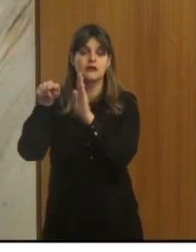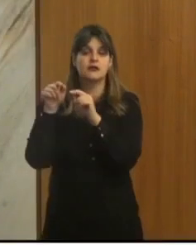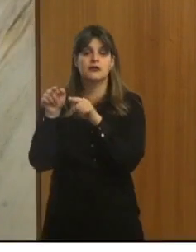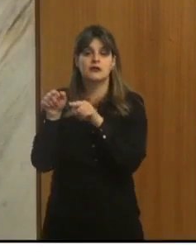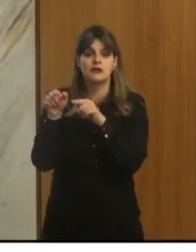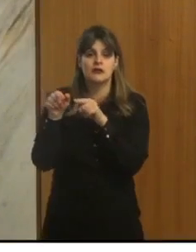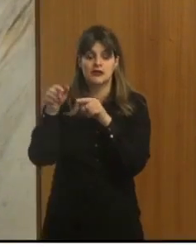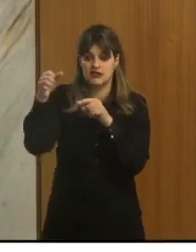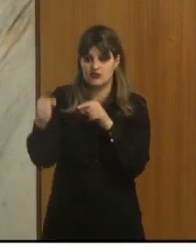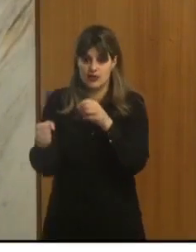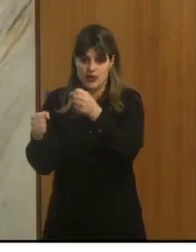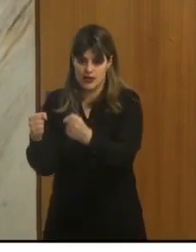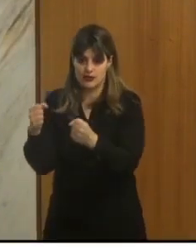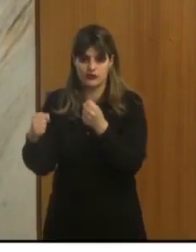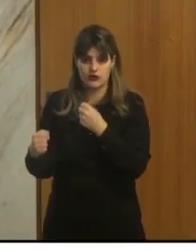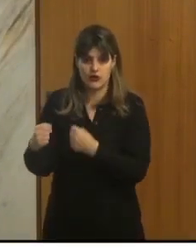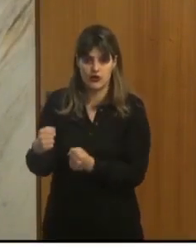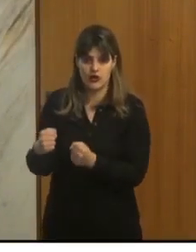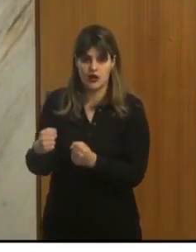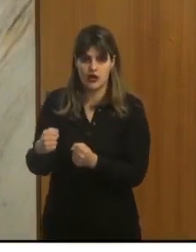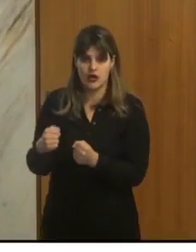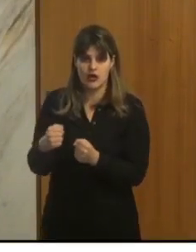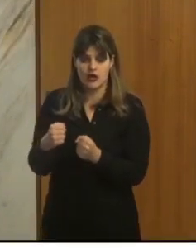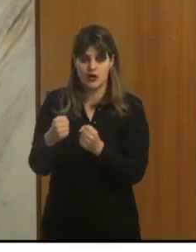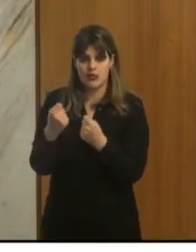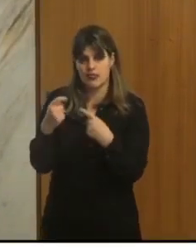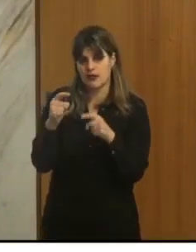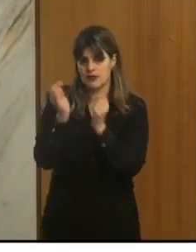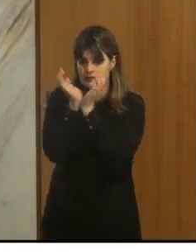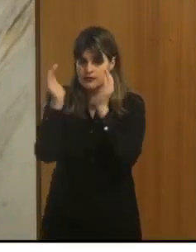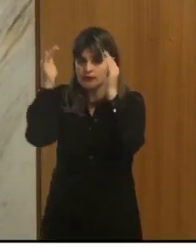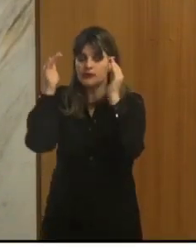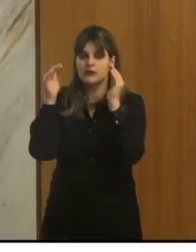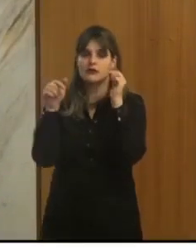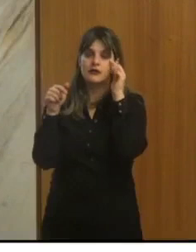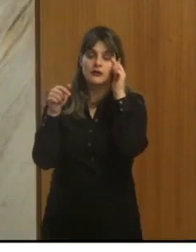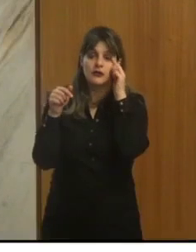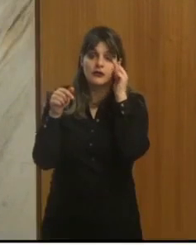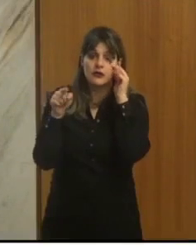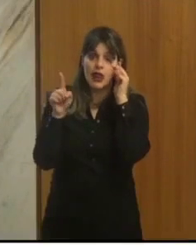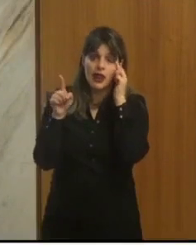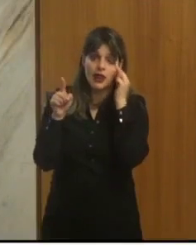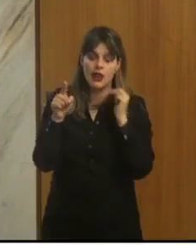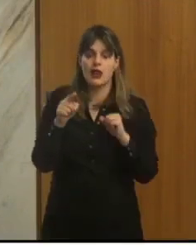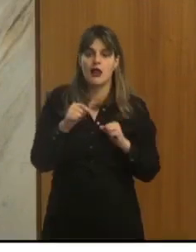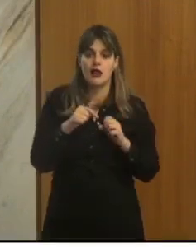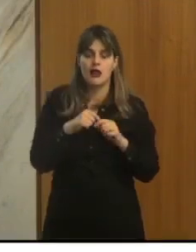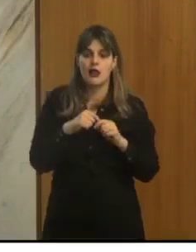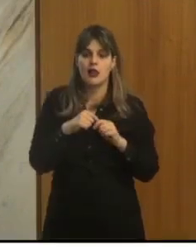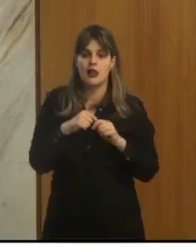cujos pilares terminam num pequeno ábaco, num pequeno capitel chanfrado, onde, que